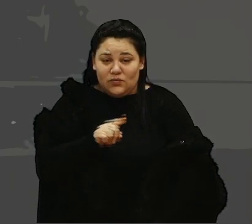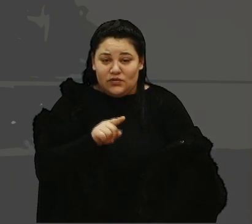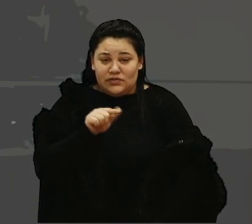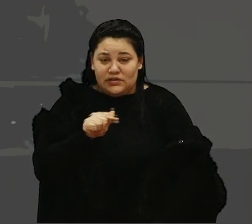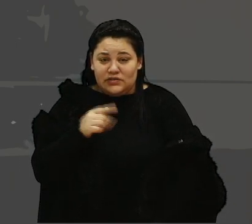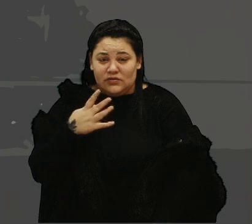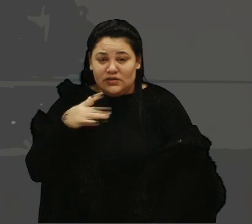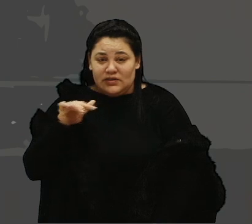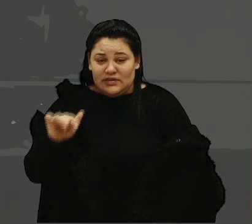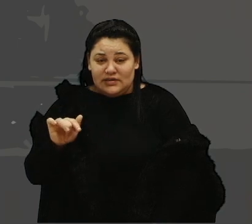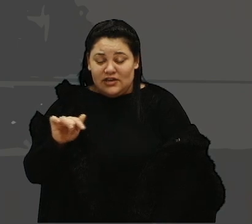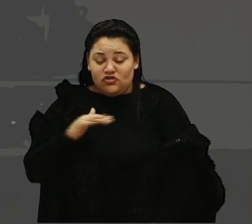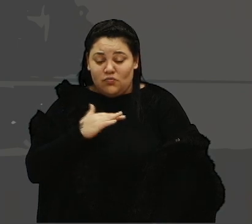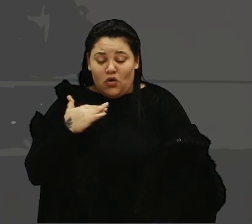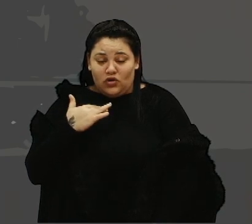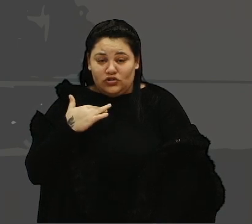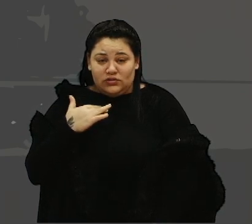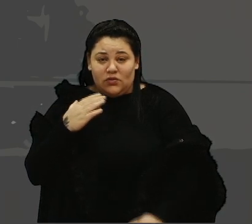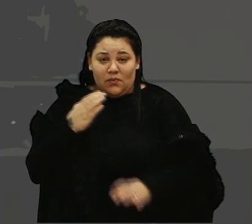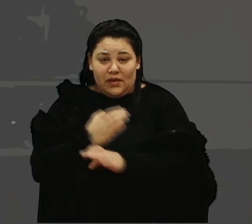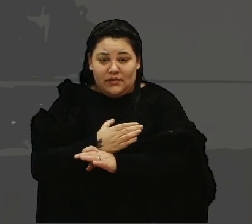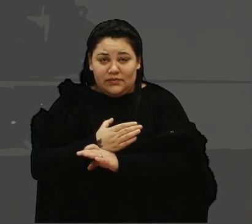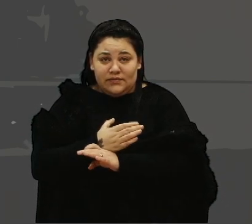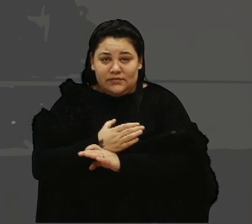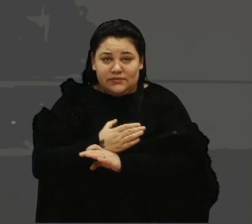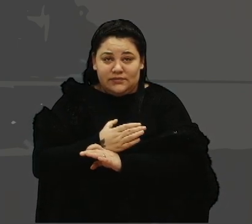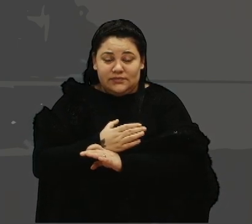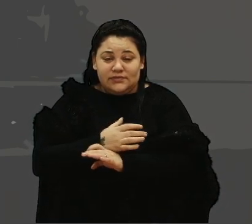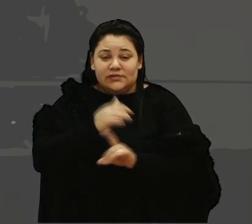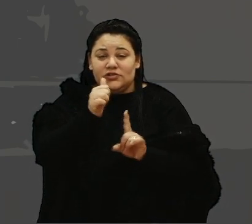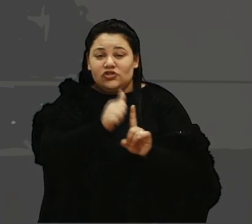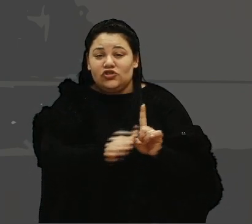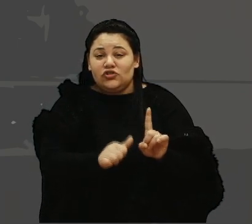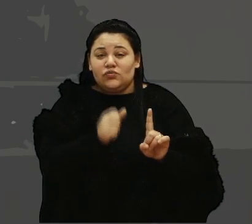45.747 homicídios no total. Homicídios de mulheres,